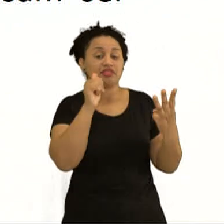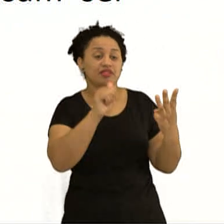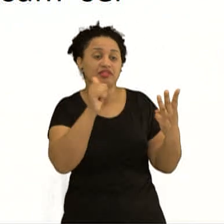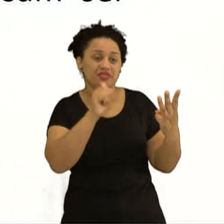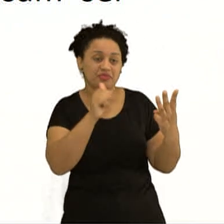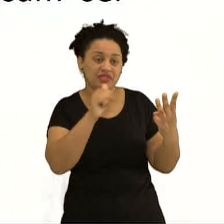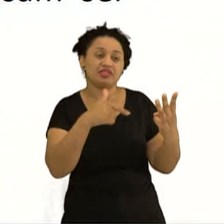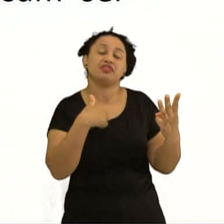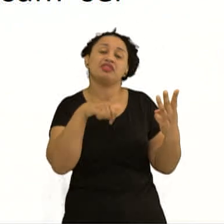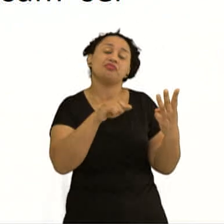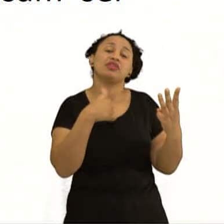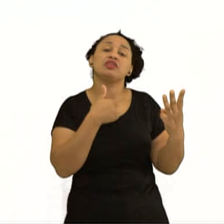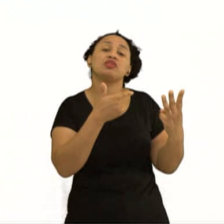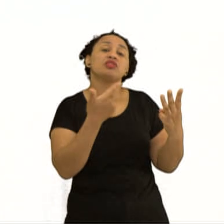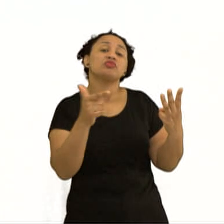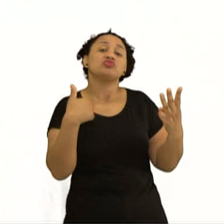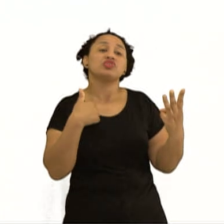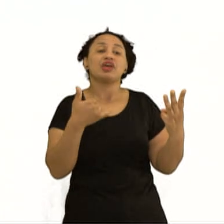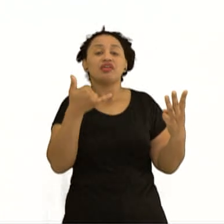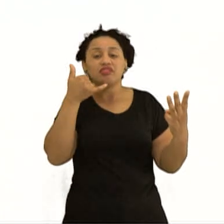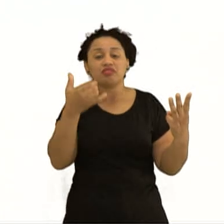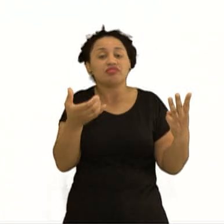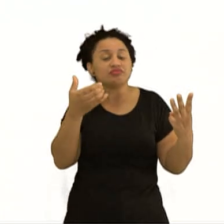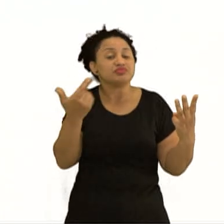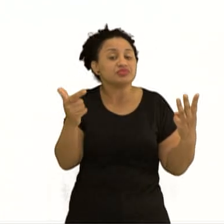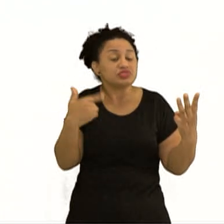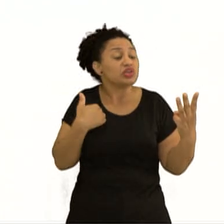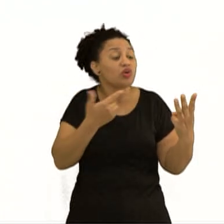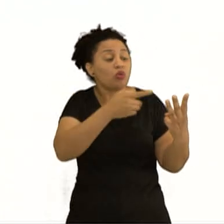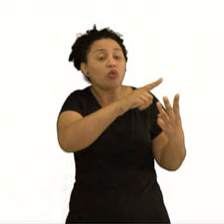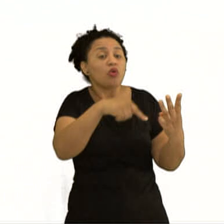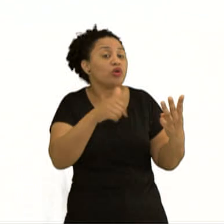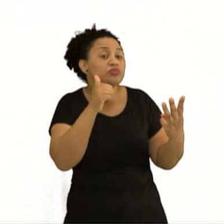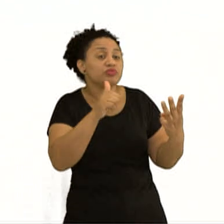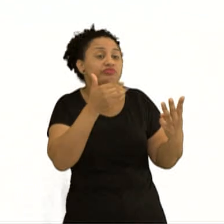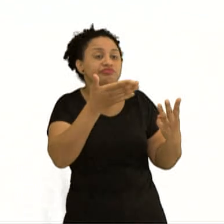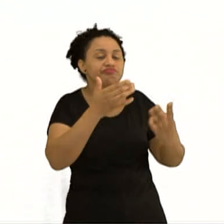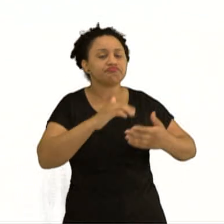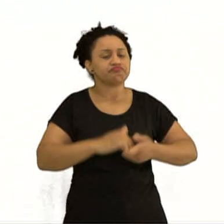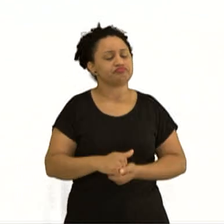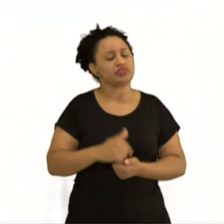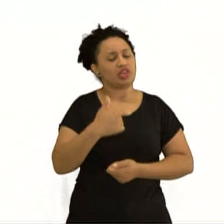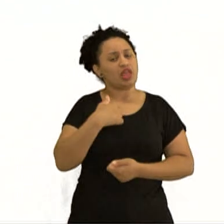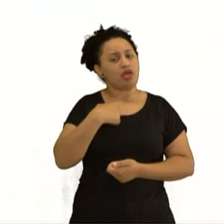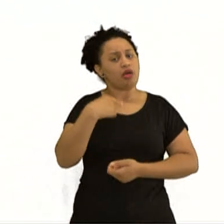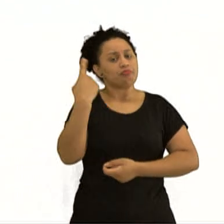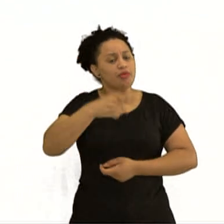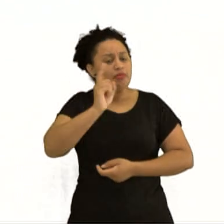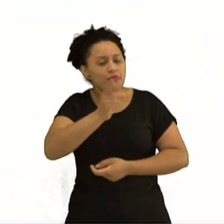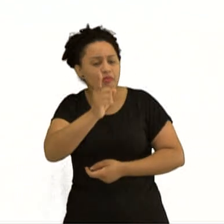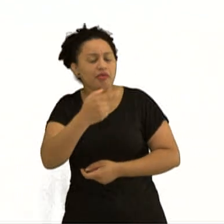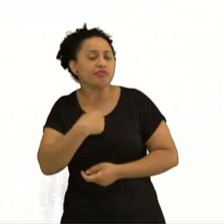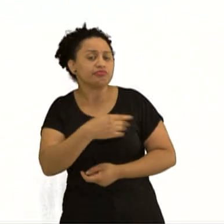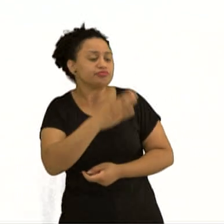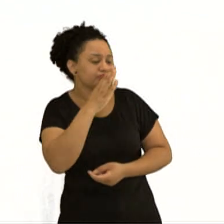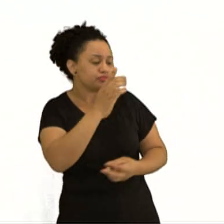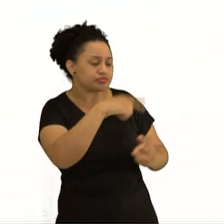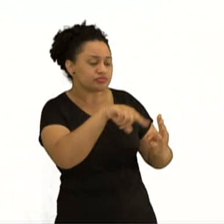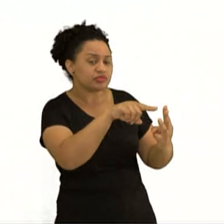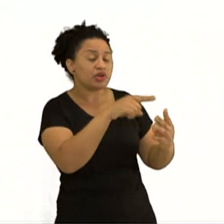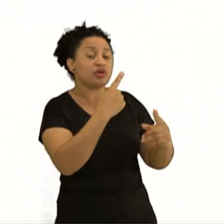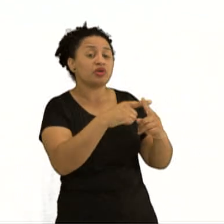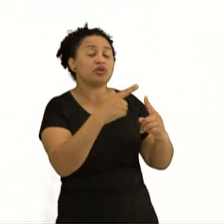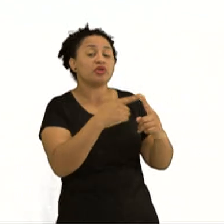invenção do smartphone. Se fosse eu, certamente levaria uma bronca e ficaria quieta, sendo as filhas